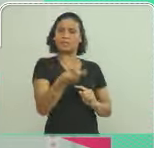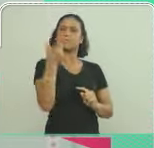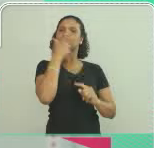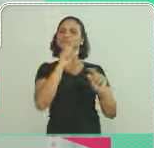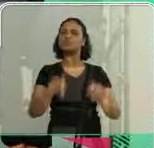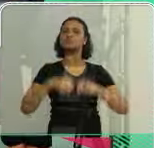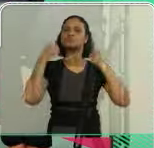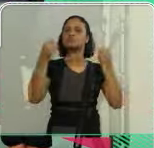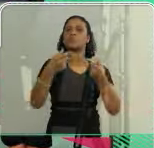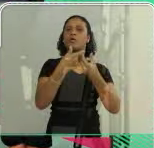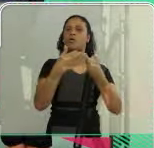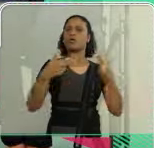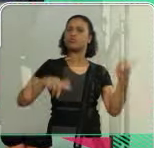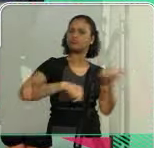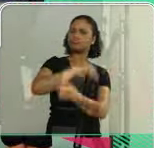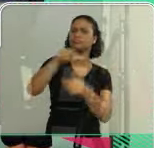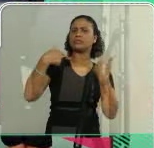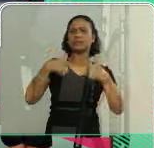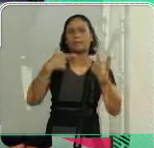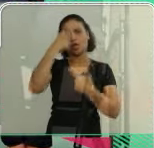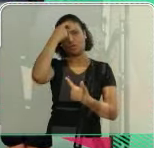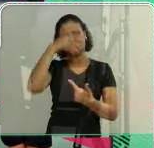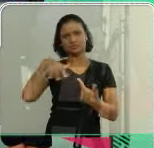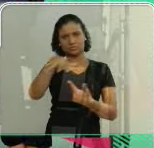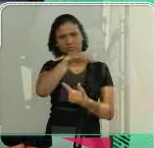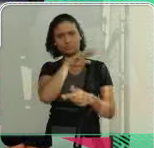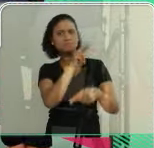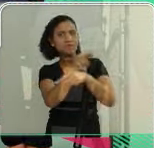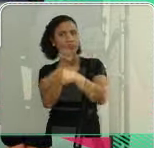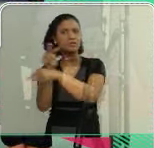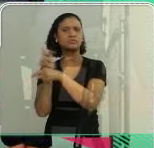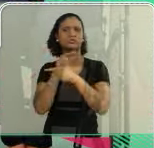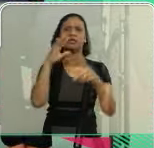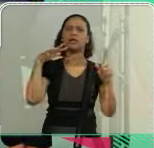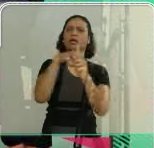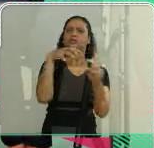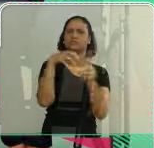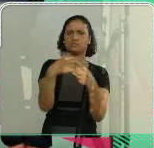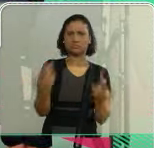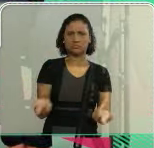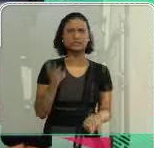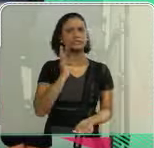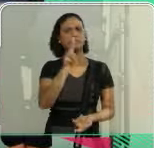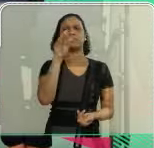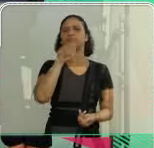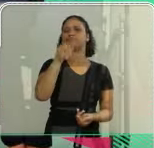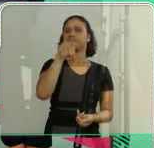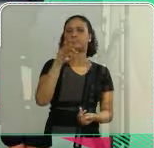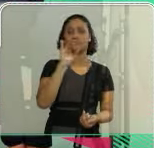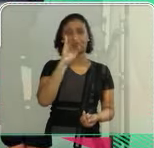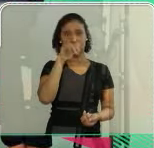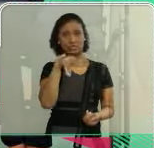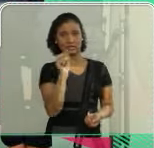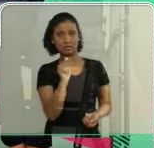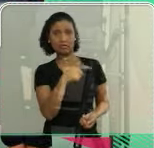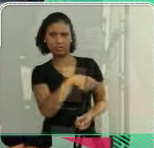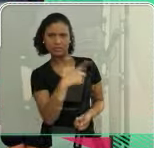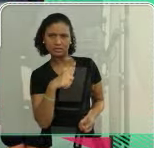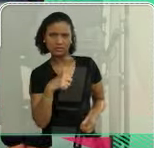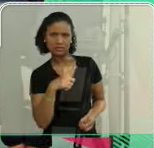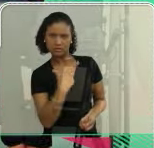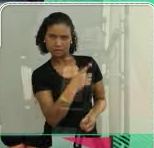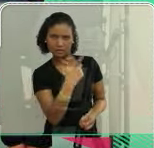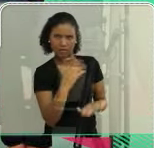um trabalho de conscientização, de prevenção de acidentes, e é sempre uma cobrança. Tatiana, você não tem um livro, não tem um site? Naquela época, o site era